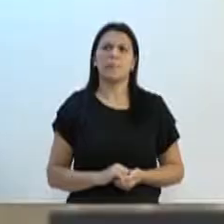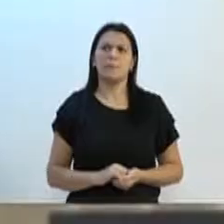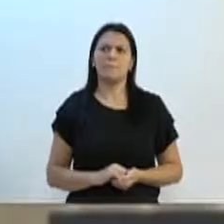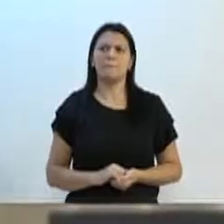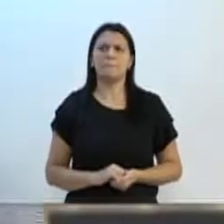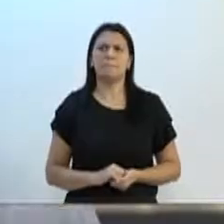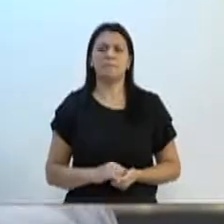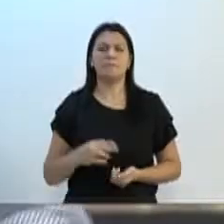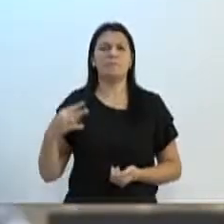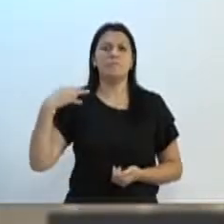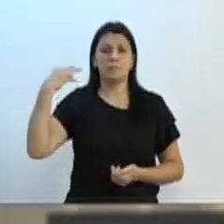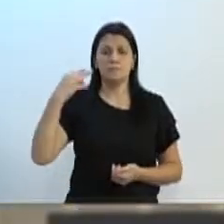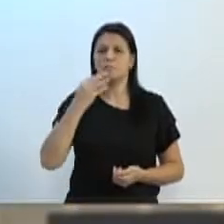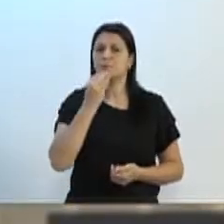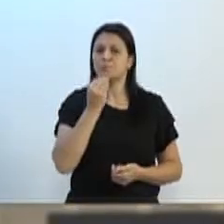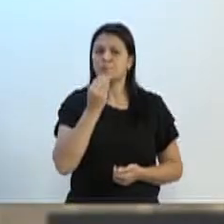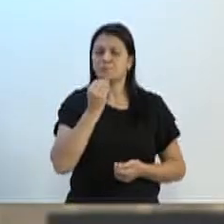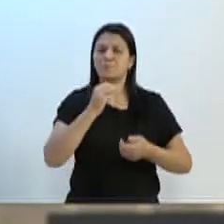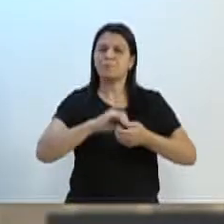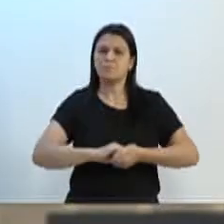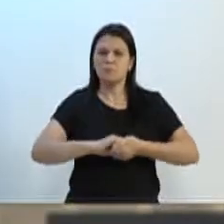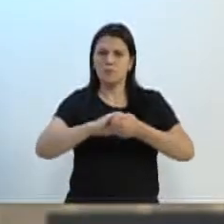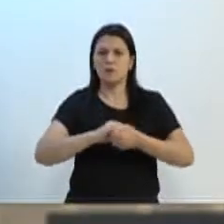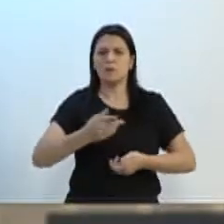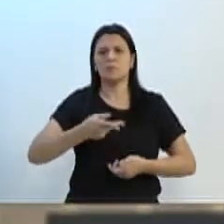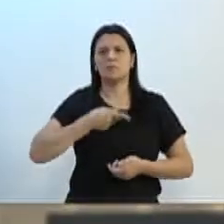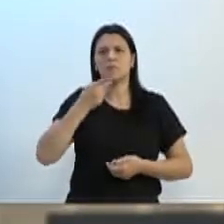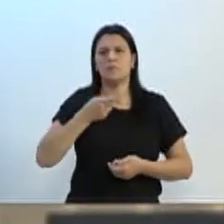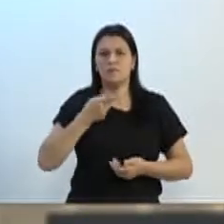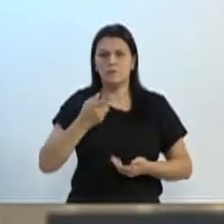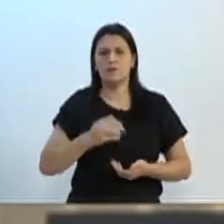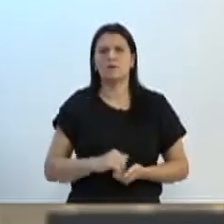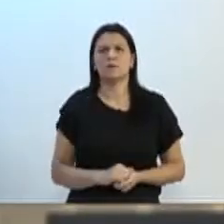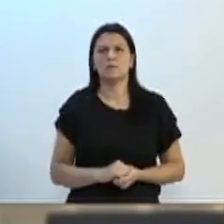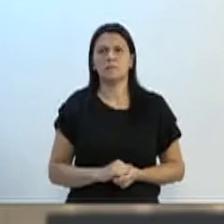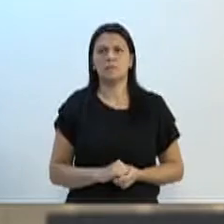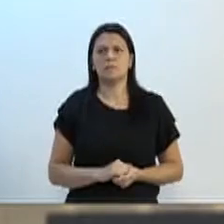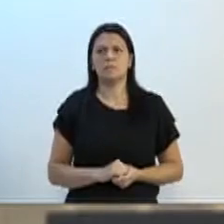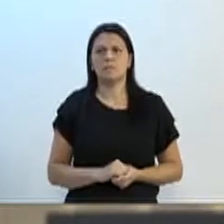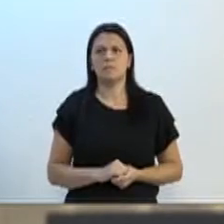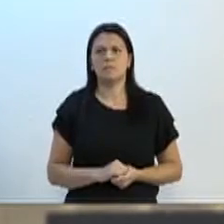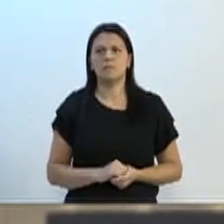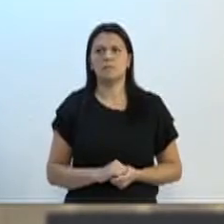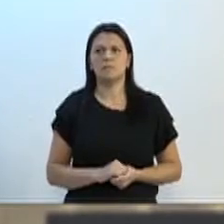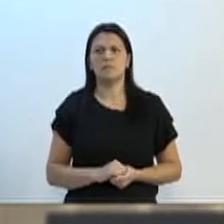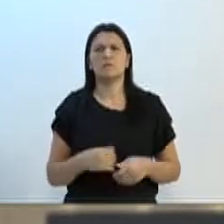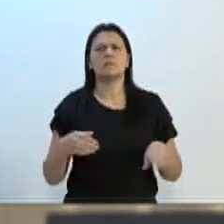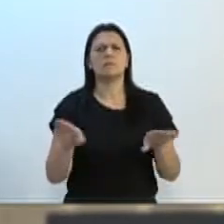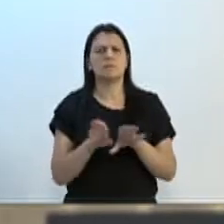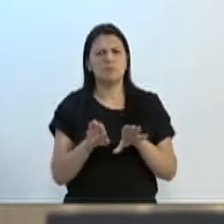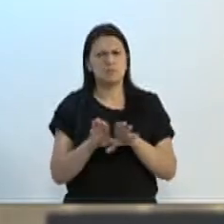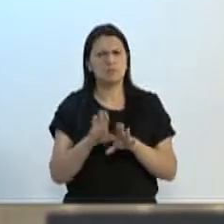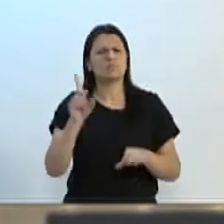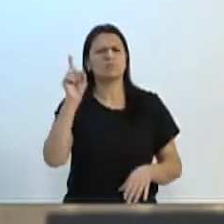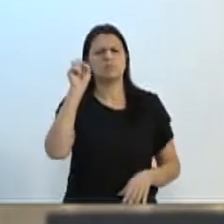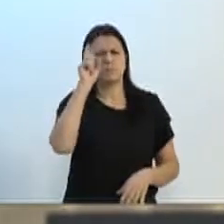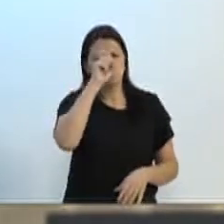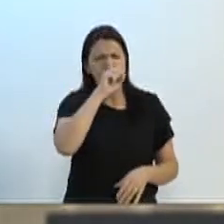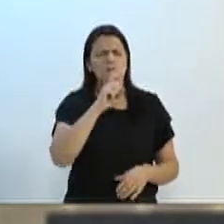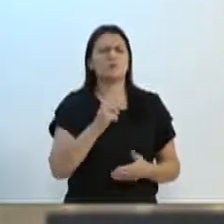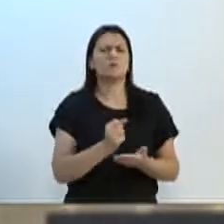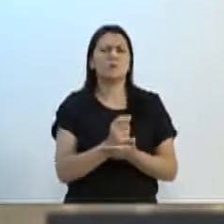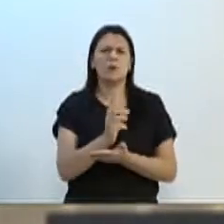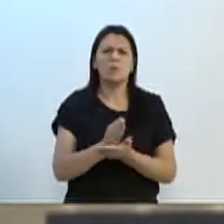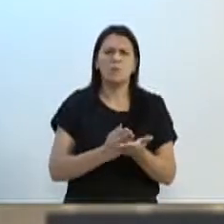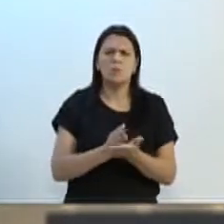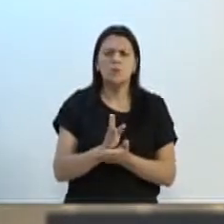Bruno, parabéns pelo seu pronunciamento. Eu também tenho tido essa dificuldade, em alguns setores não tem sido